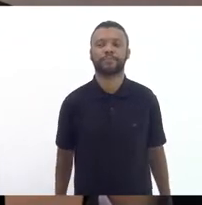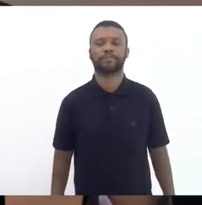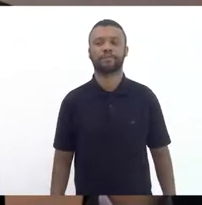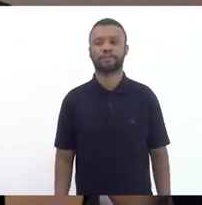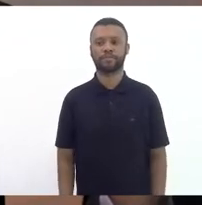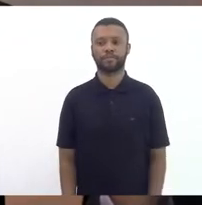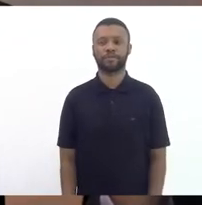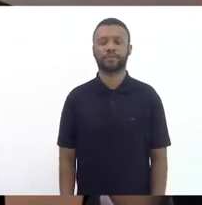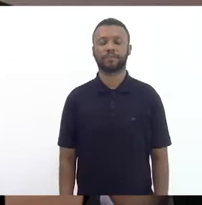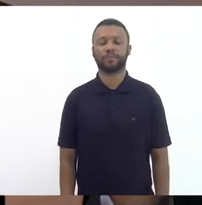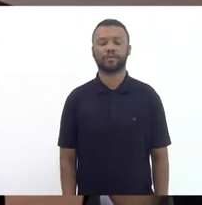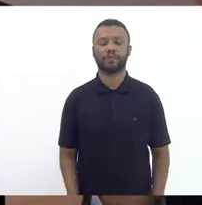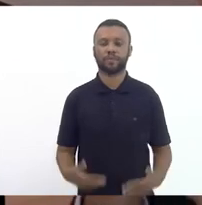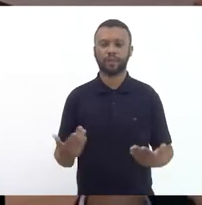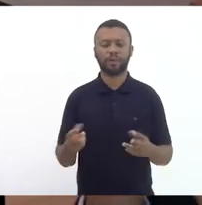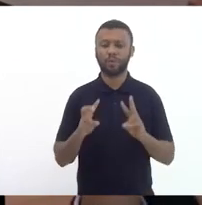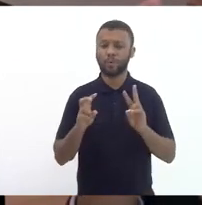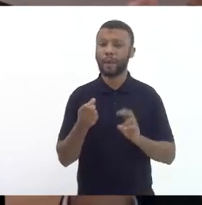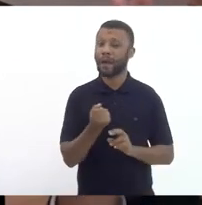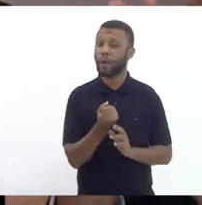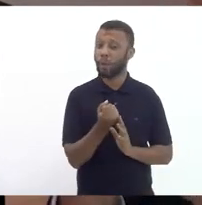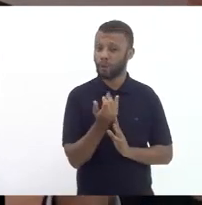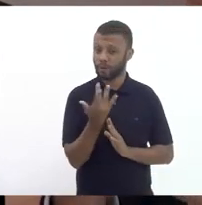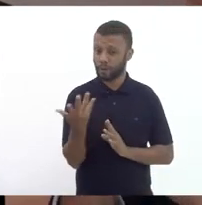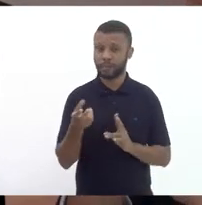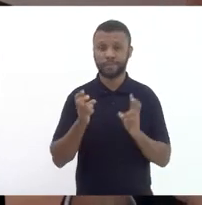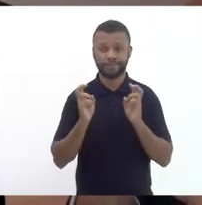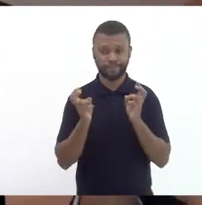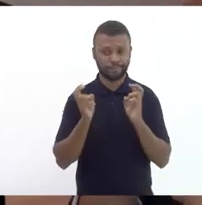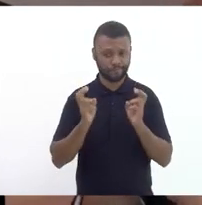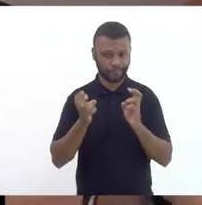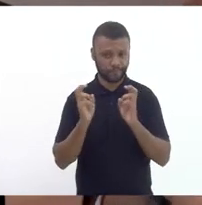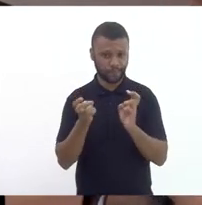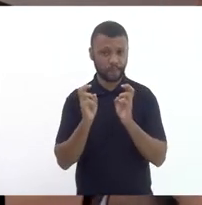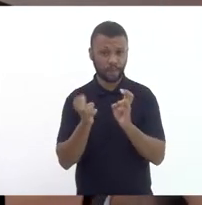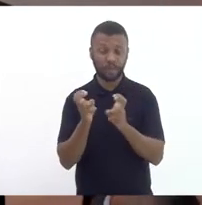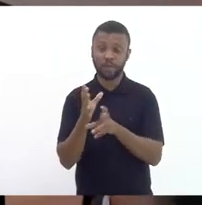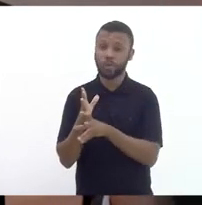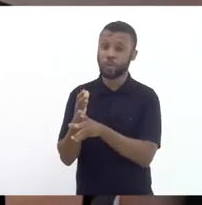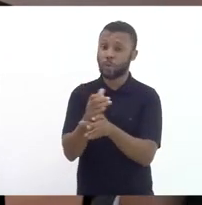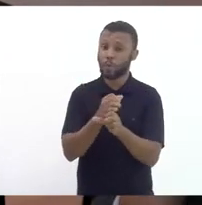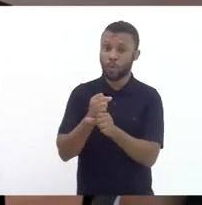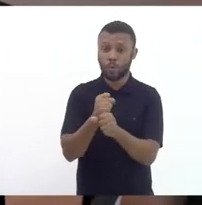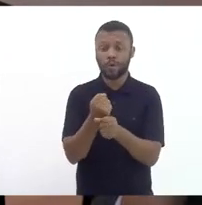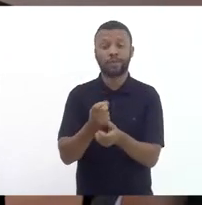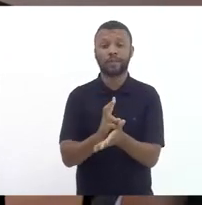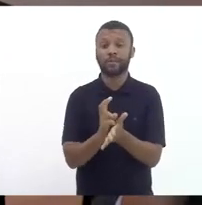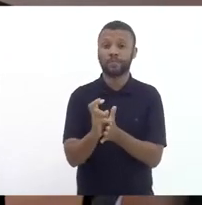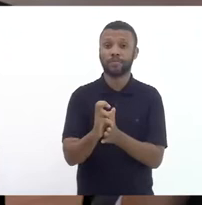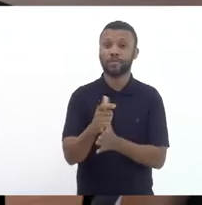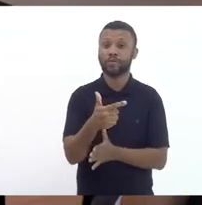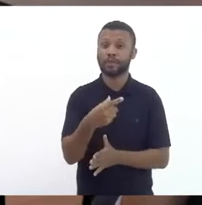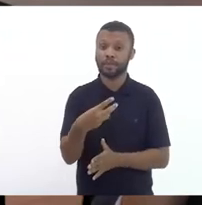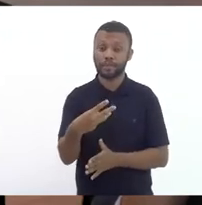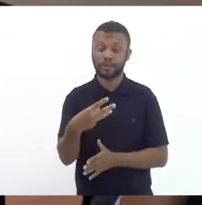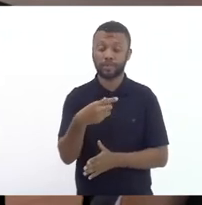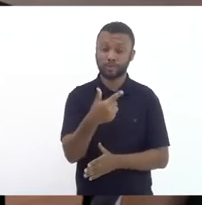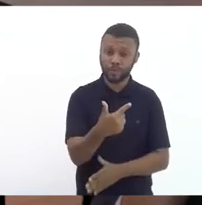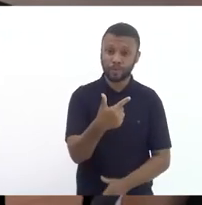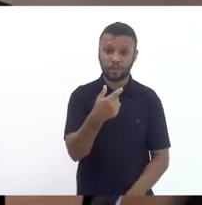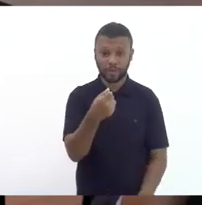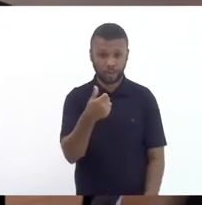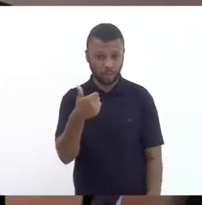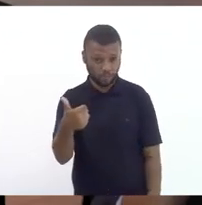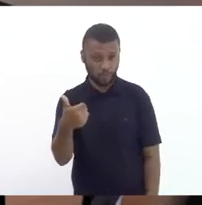Deputado Valdec, com relação à frota... A frota total das supervias são 201 trens. Os